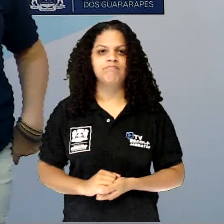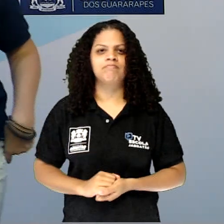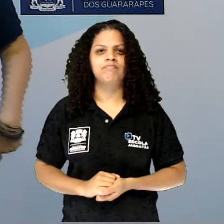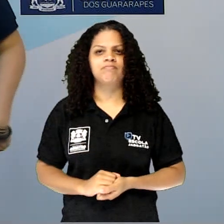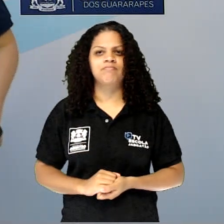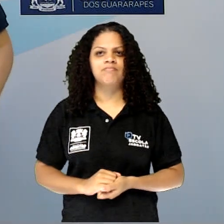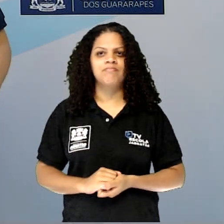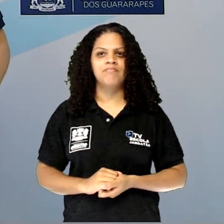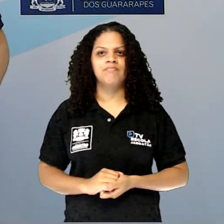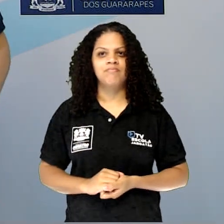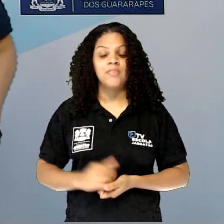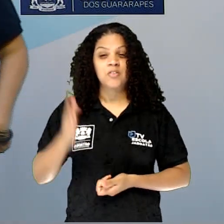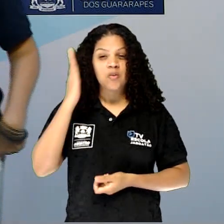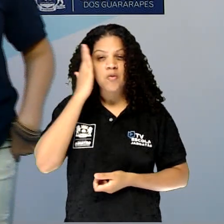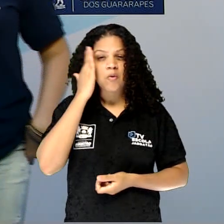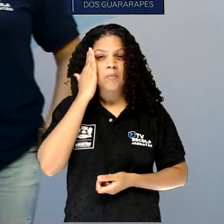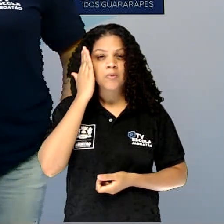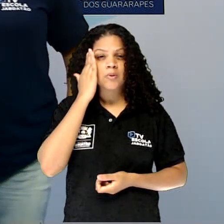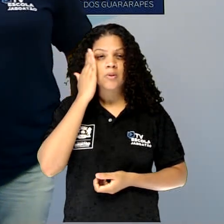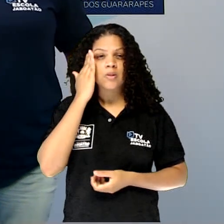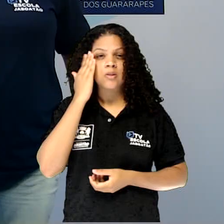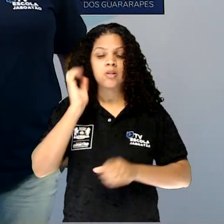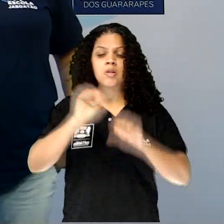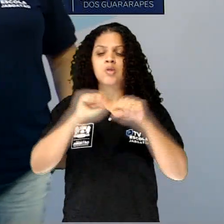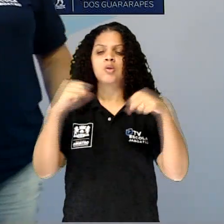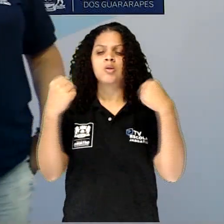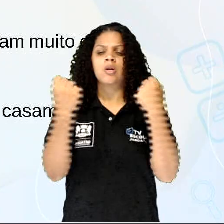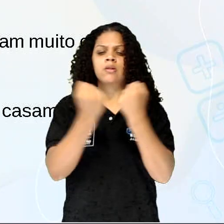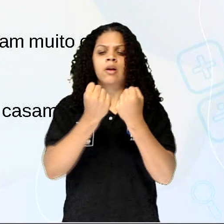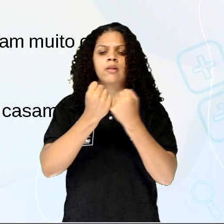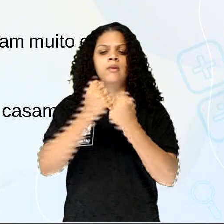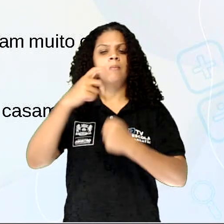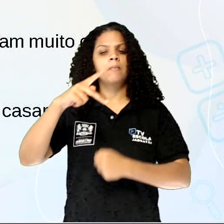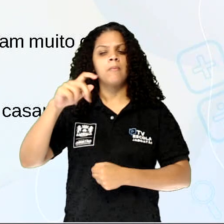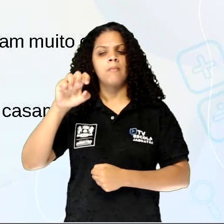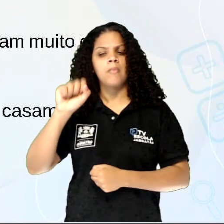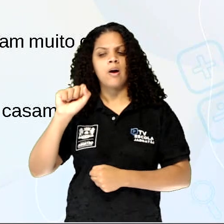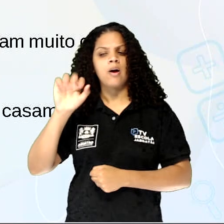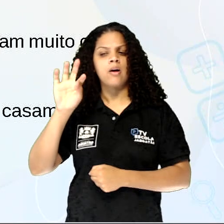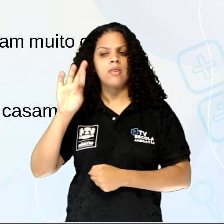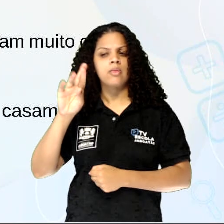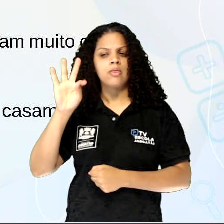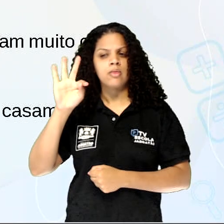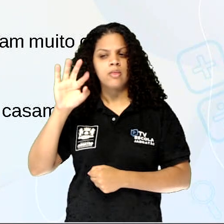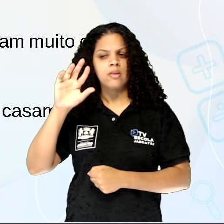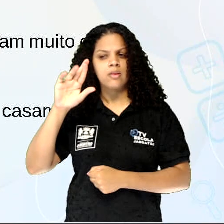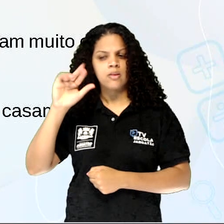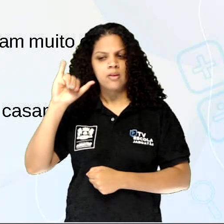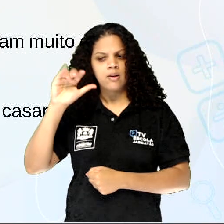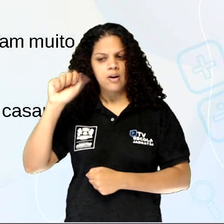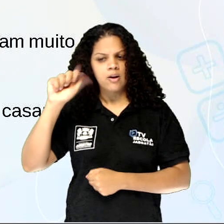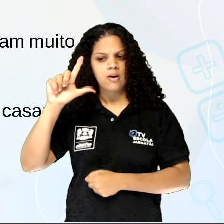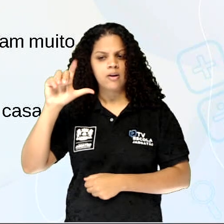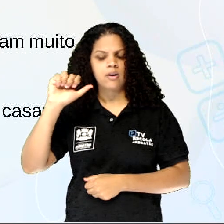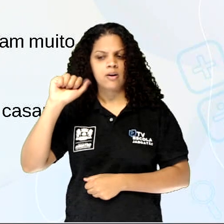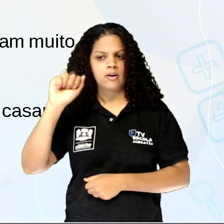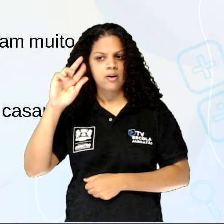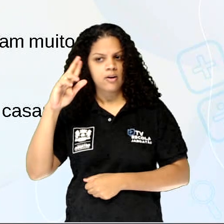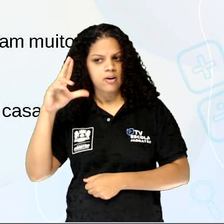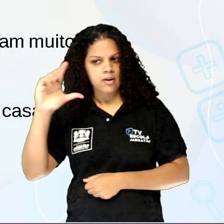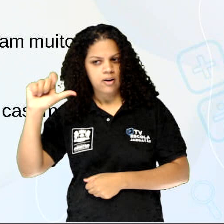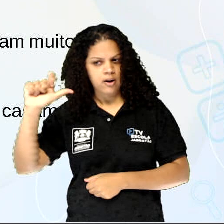Vamos lá, vamos entender o que é uma sociedade patriarcal romana. Em uma sociedade patriarcal